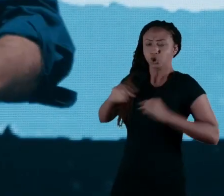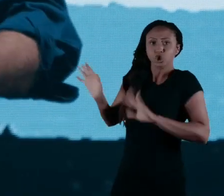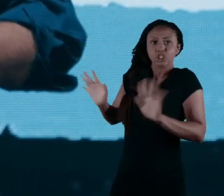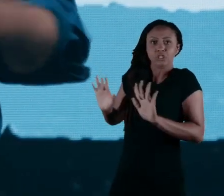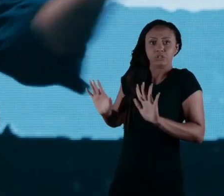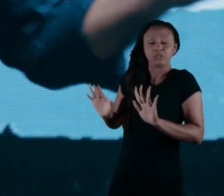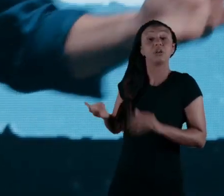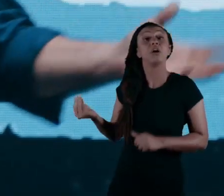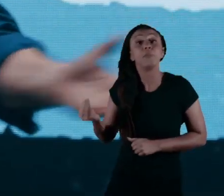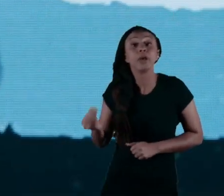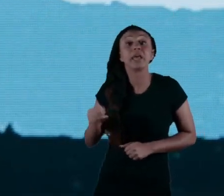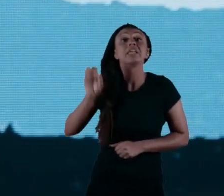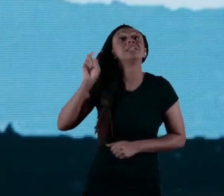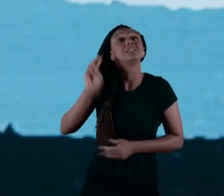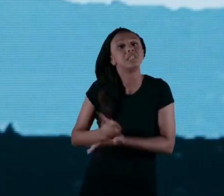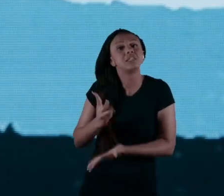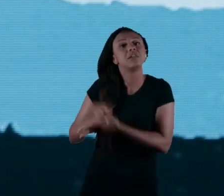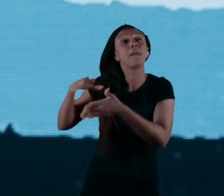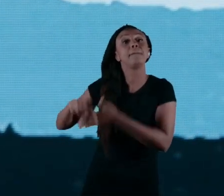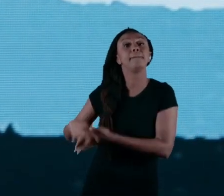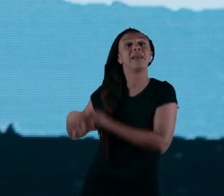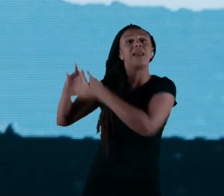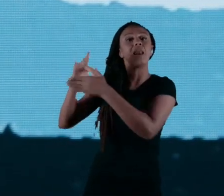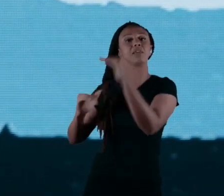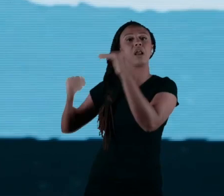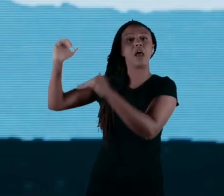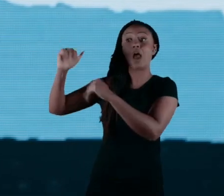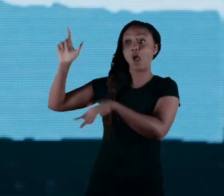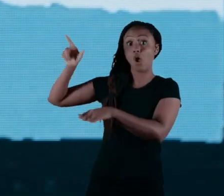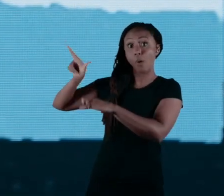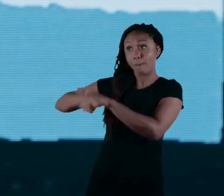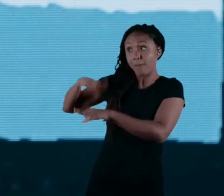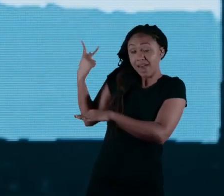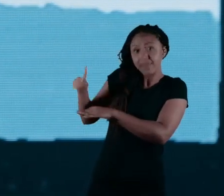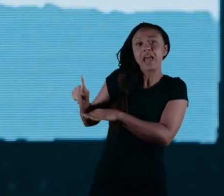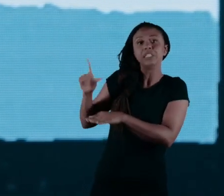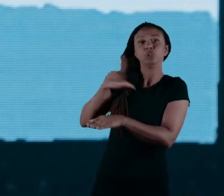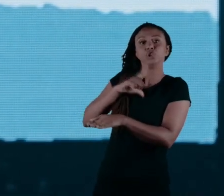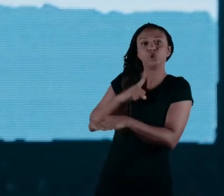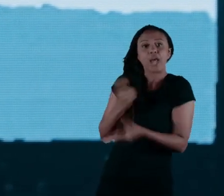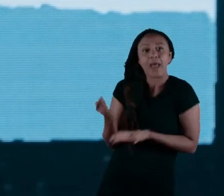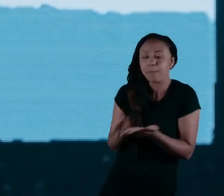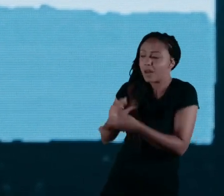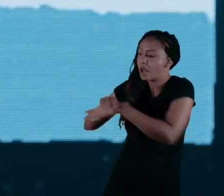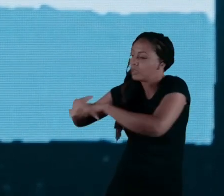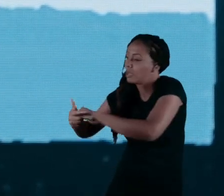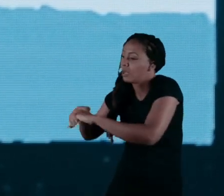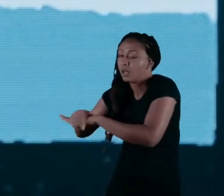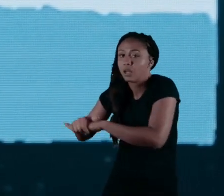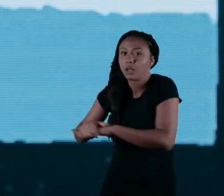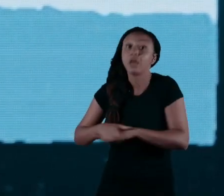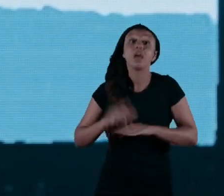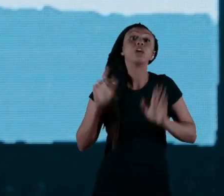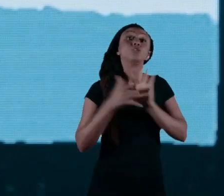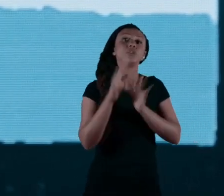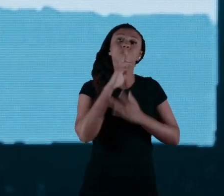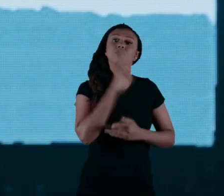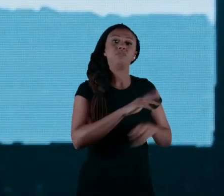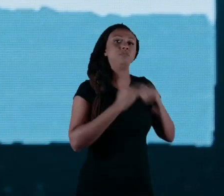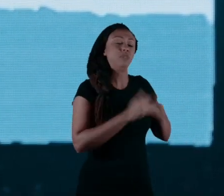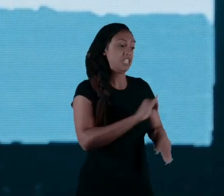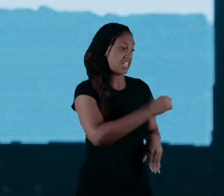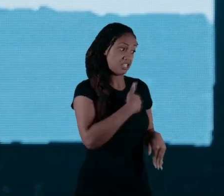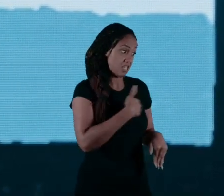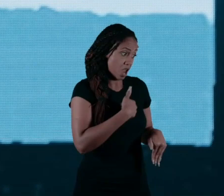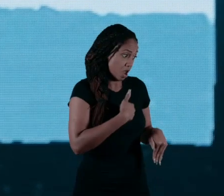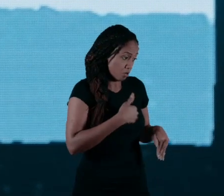ser lavados os seus pés. E ele virou para Pedro e falou: Pedro, se eu não puder lavar teu pé, não tenho parte com